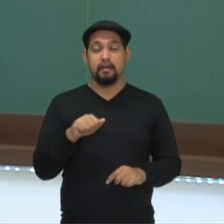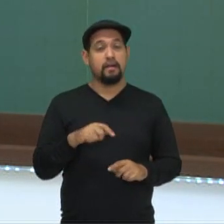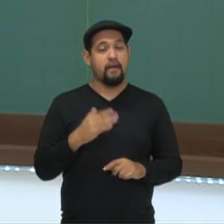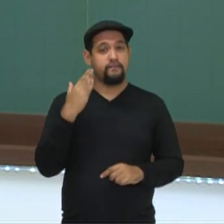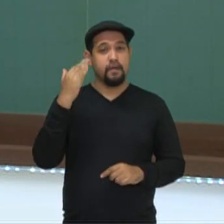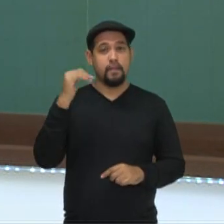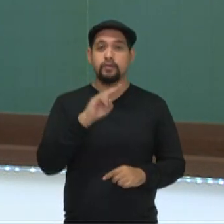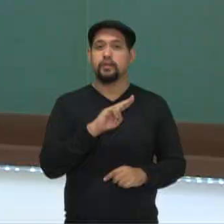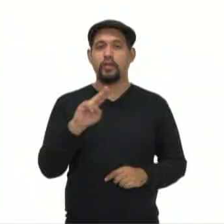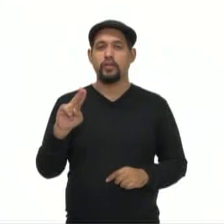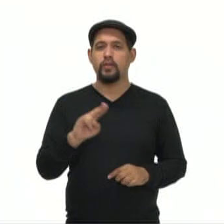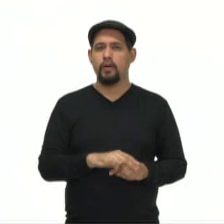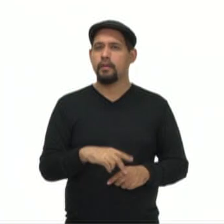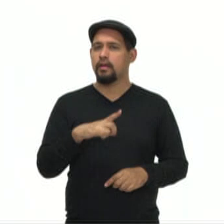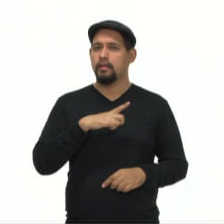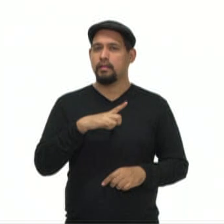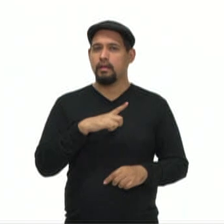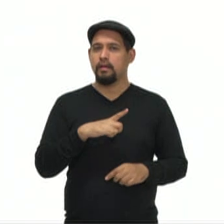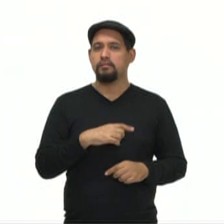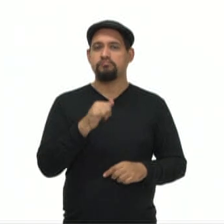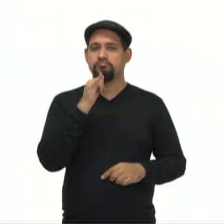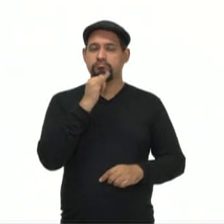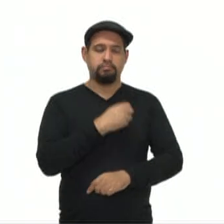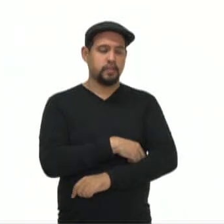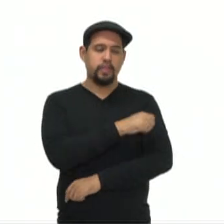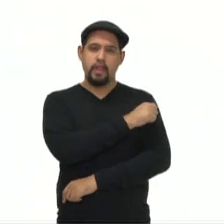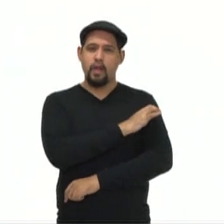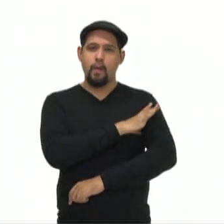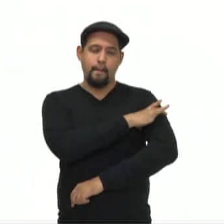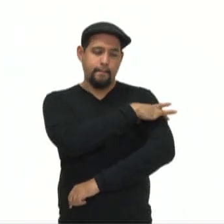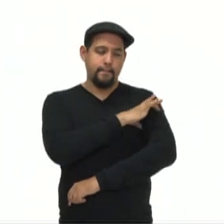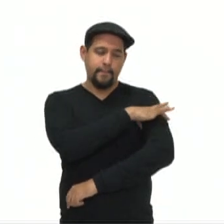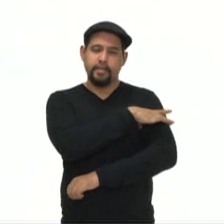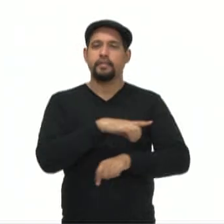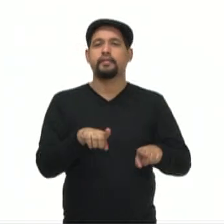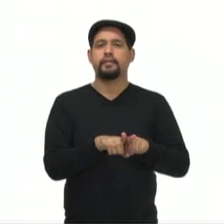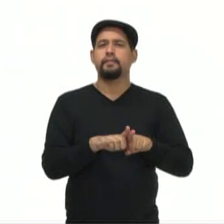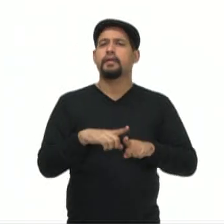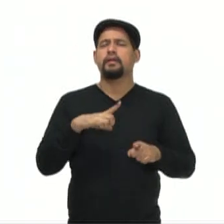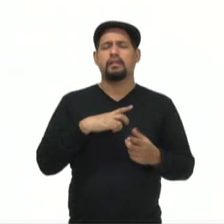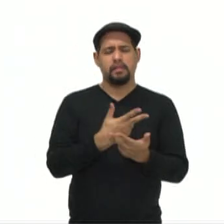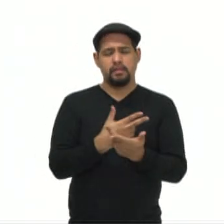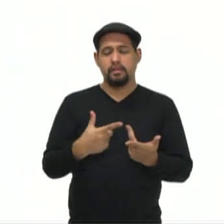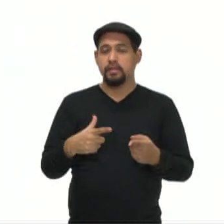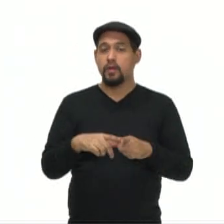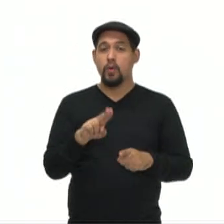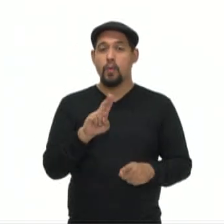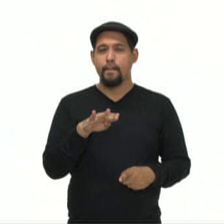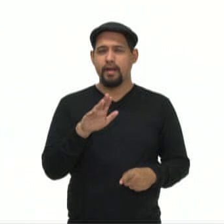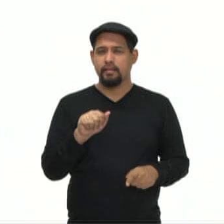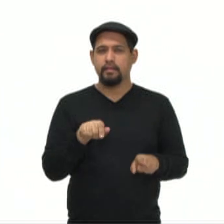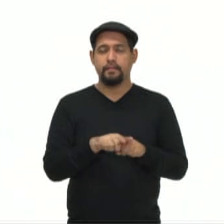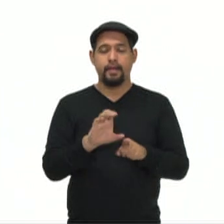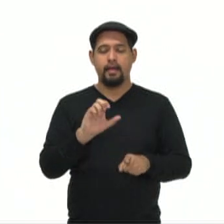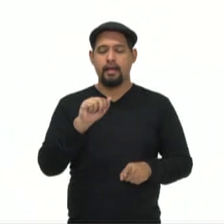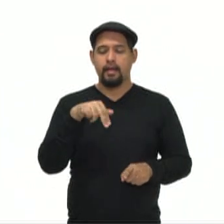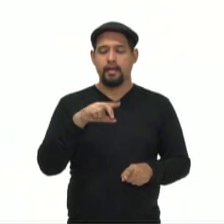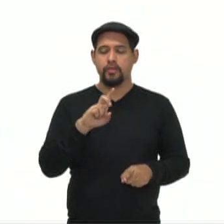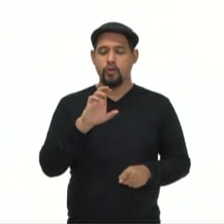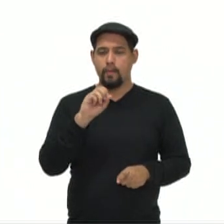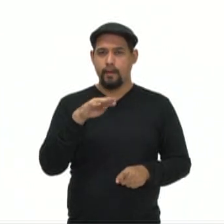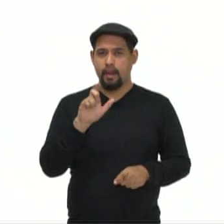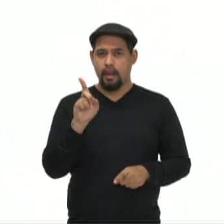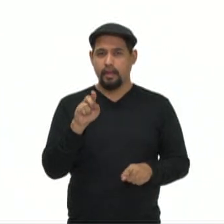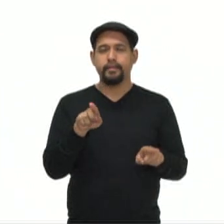conhecidas são candomblé e umbanda. Bom, terreiro é o nome dado ao lugar sagrado das tradições afro-brasileiras.